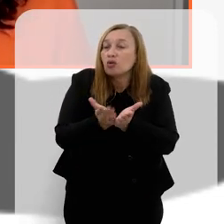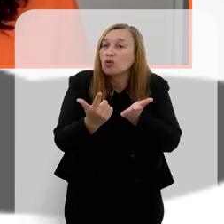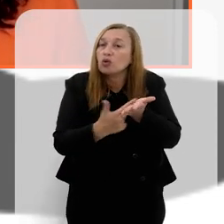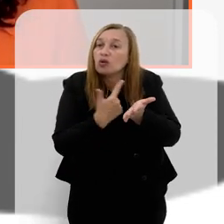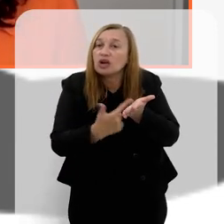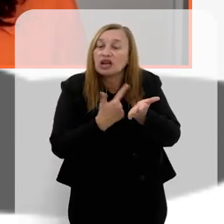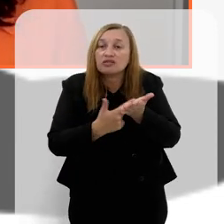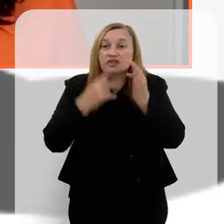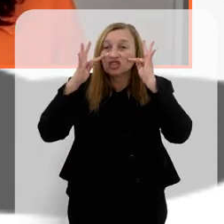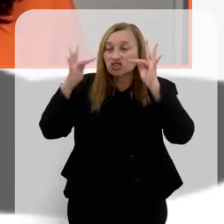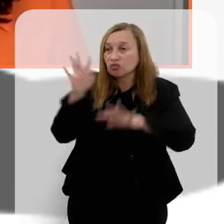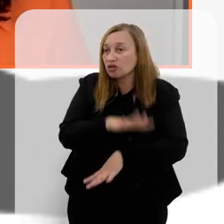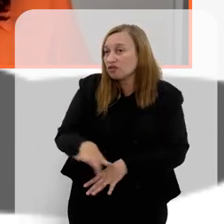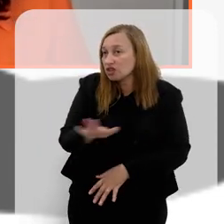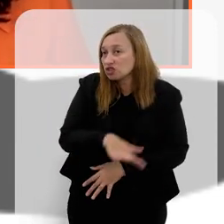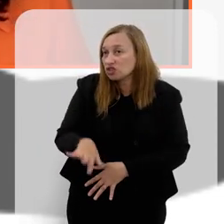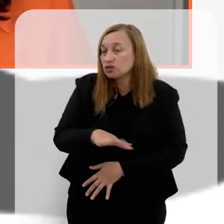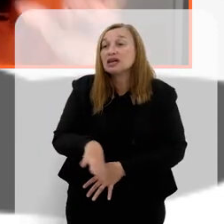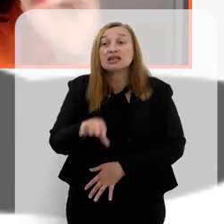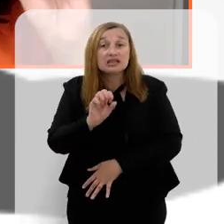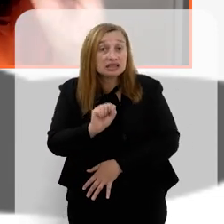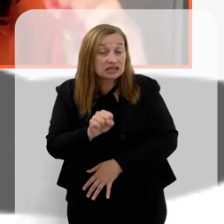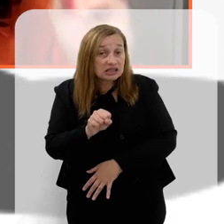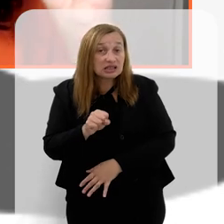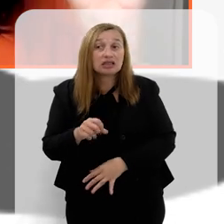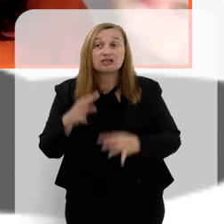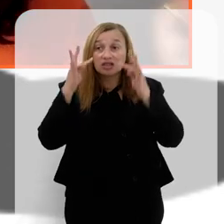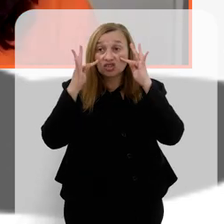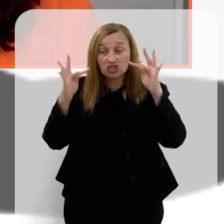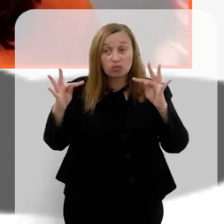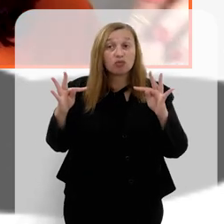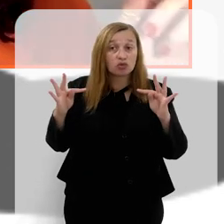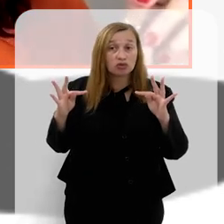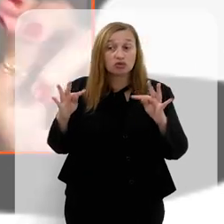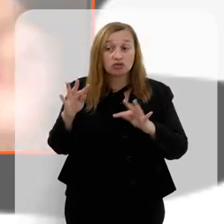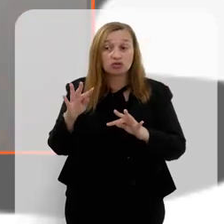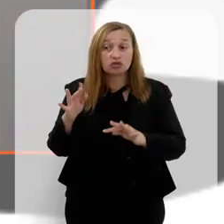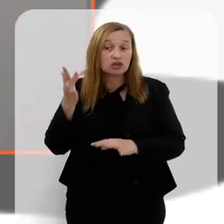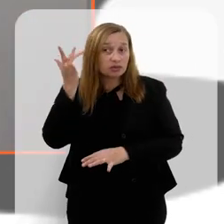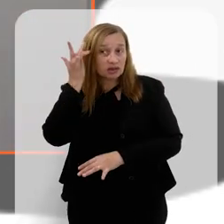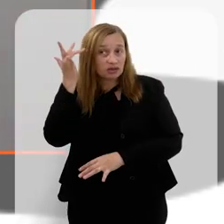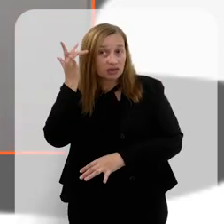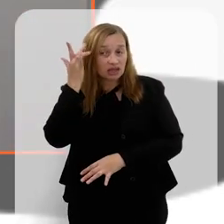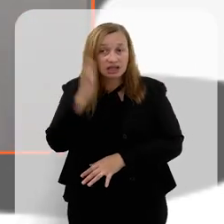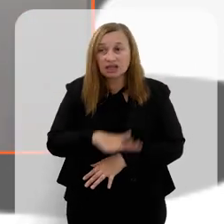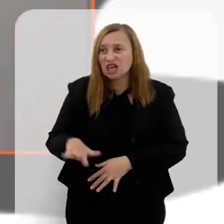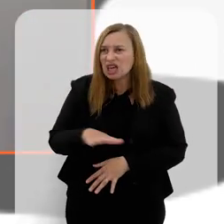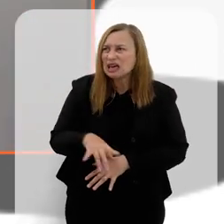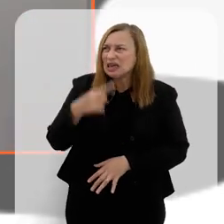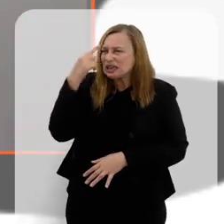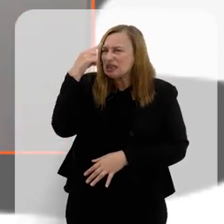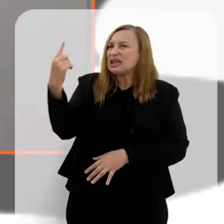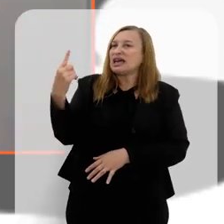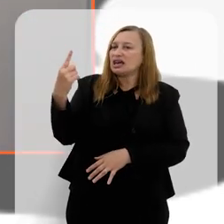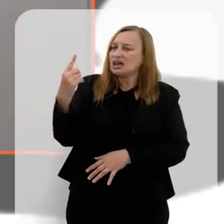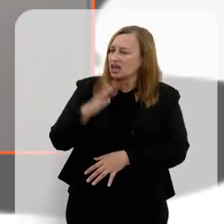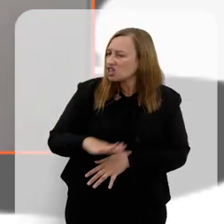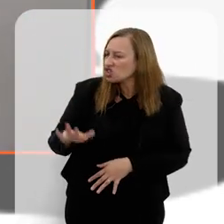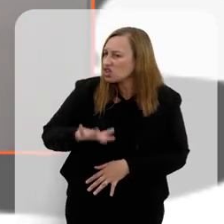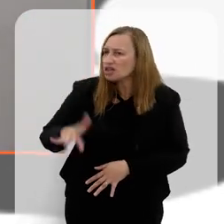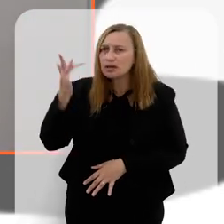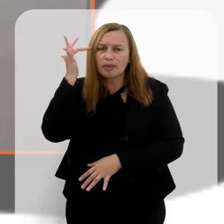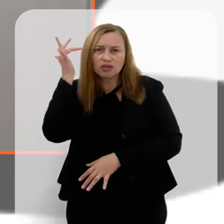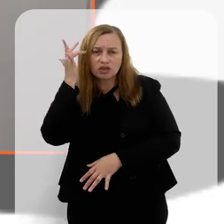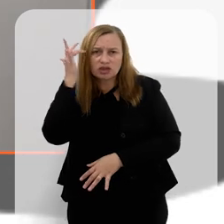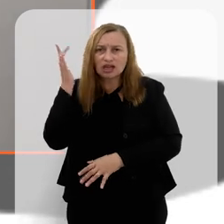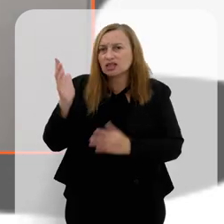testemunho infantil riquíssima. Testemunho de maturidade. A gente não tem ideia que as crianças podem